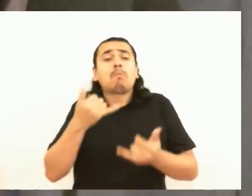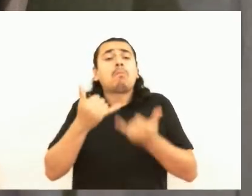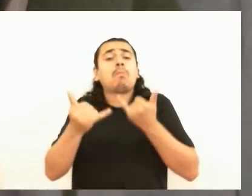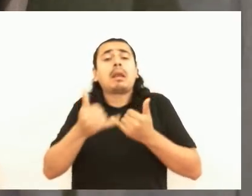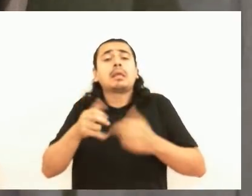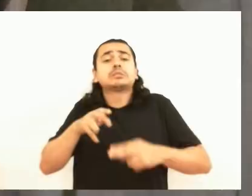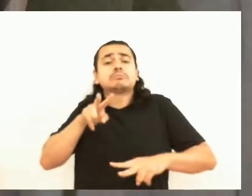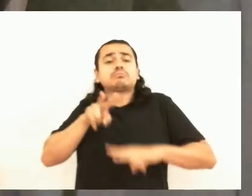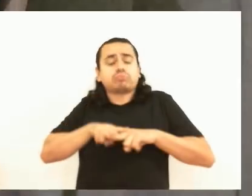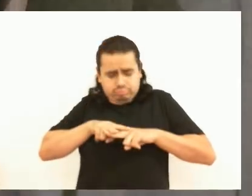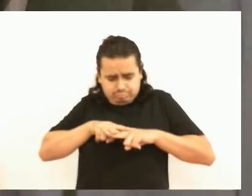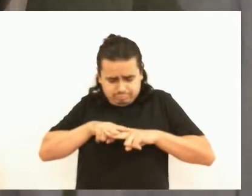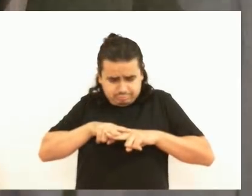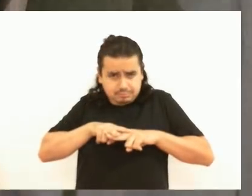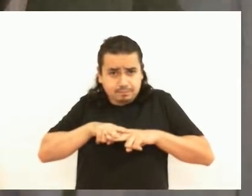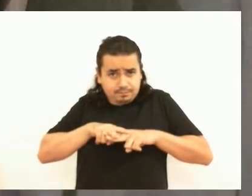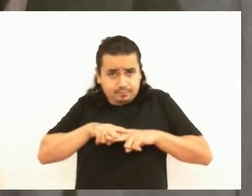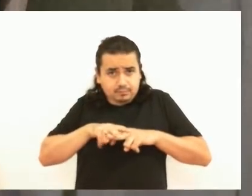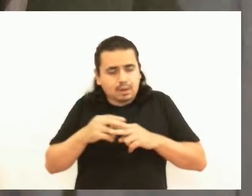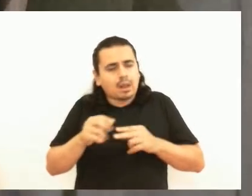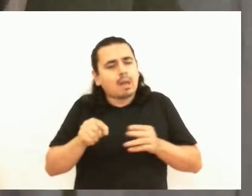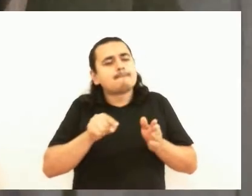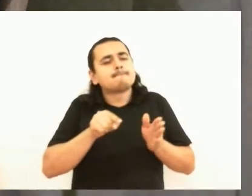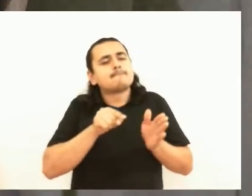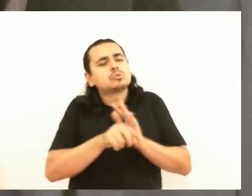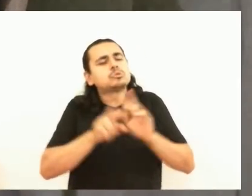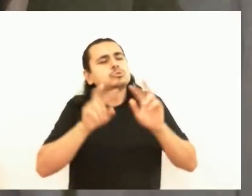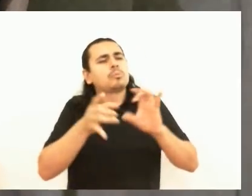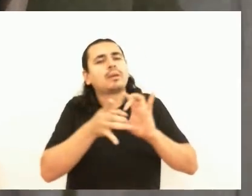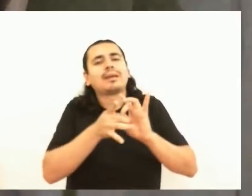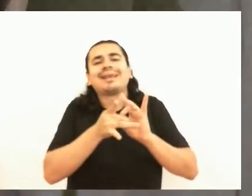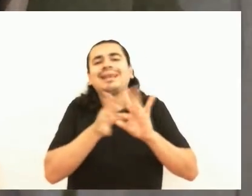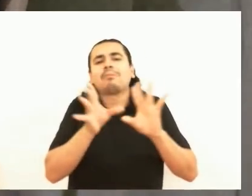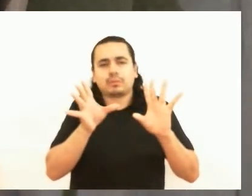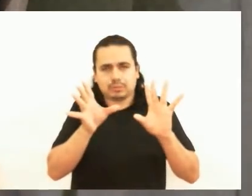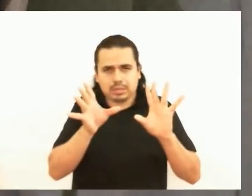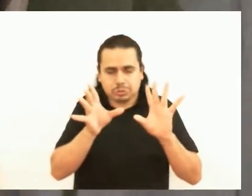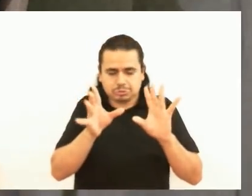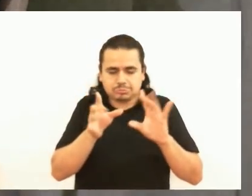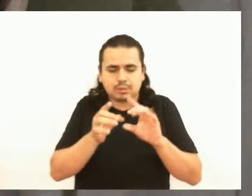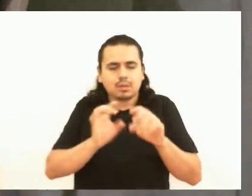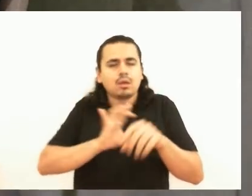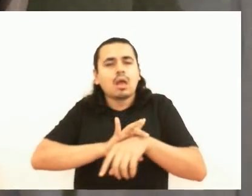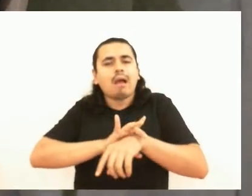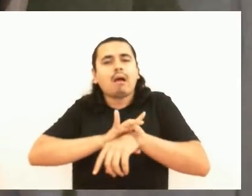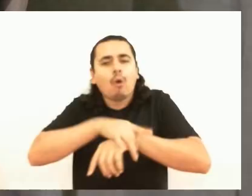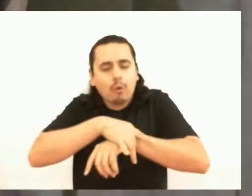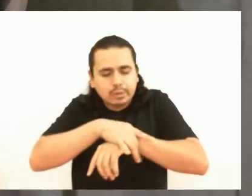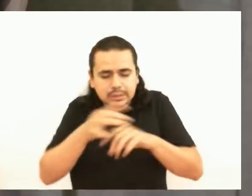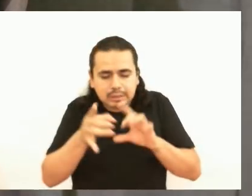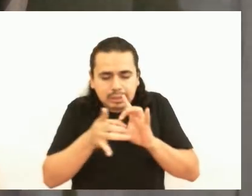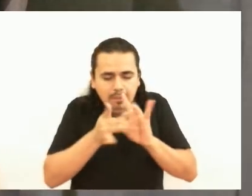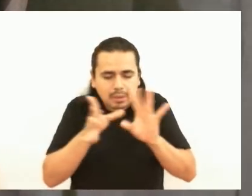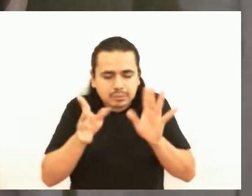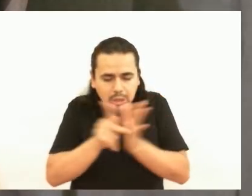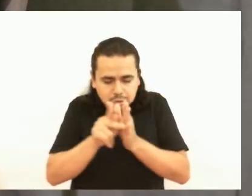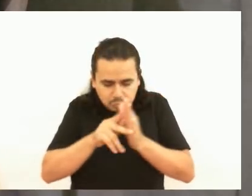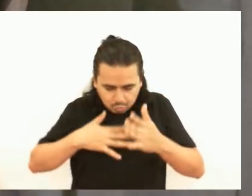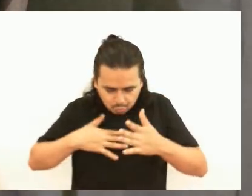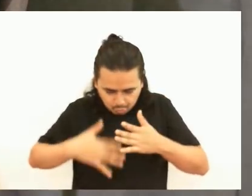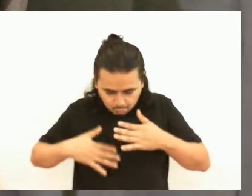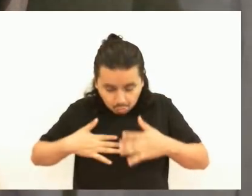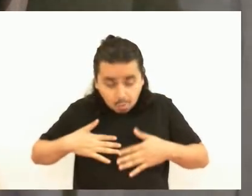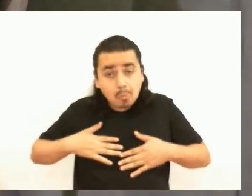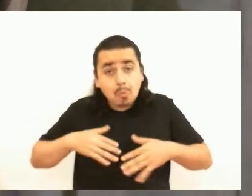então ela pergunta sobre a liberdade né sobre garantir liberdade corporal é para as